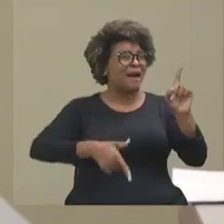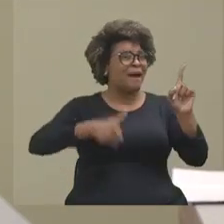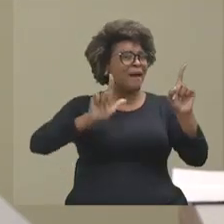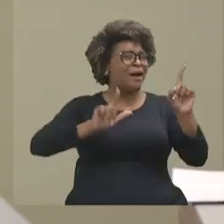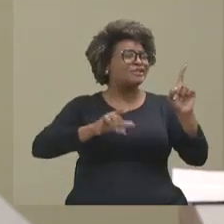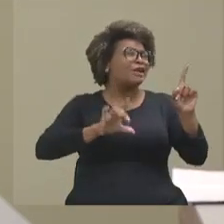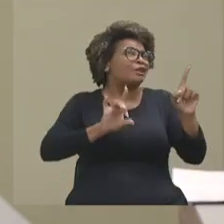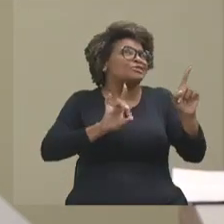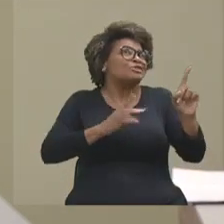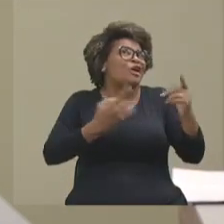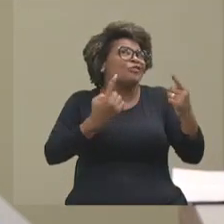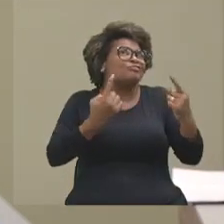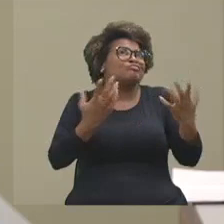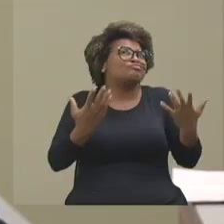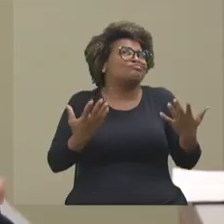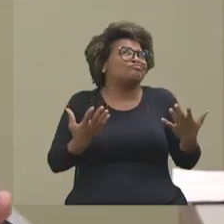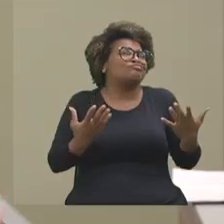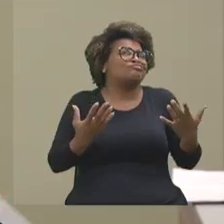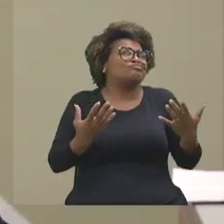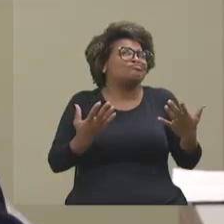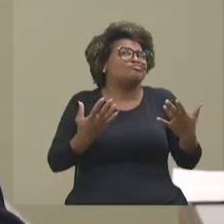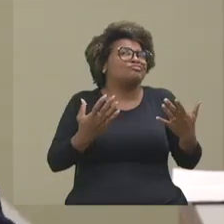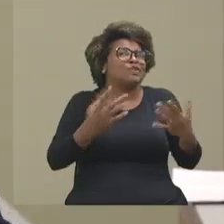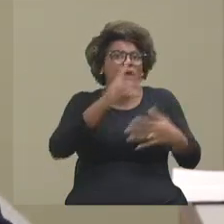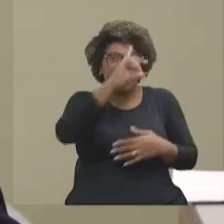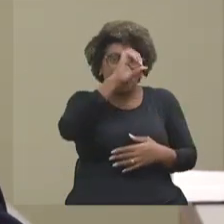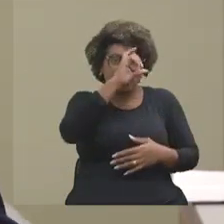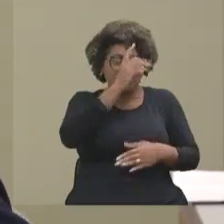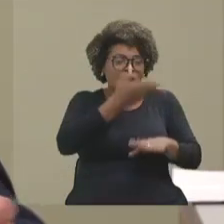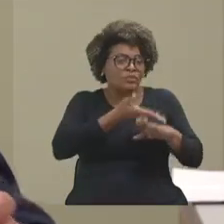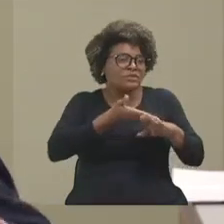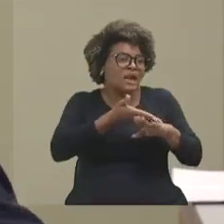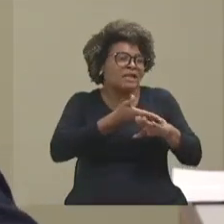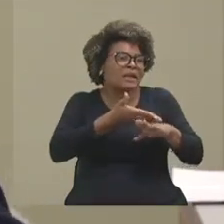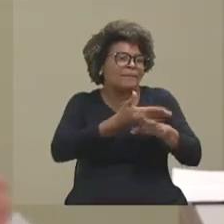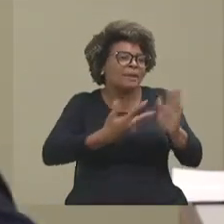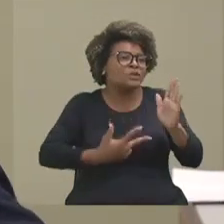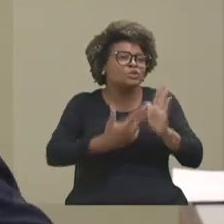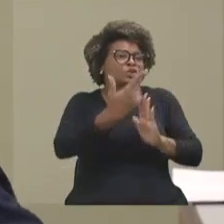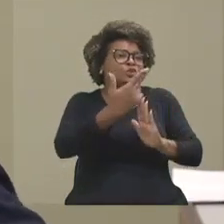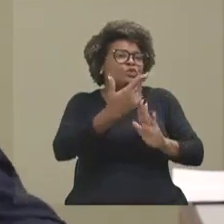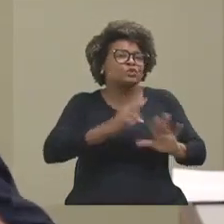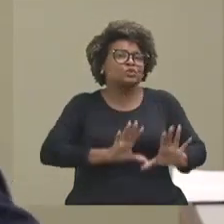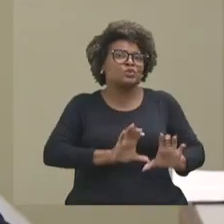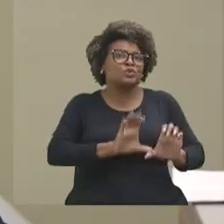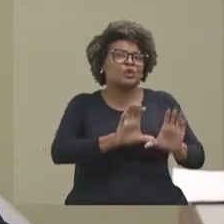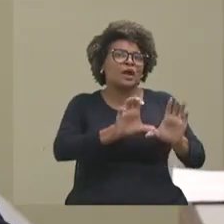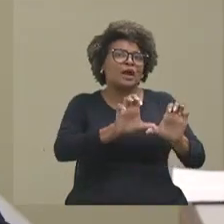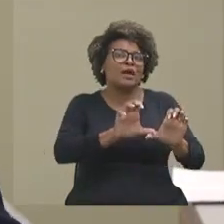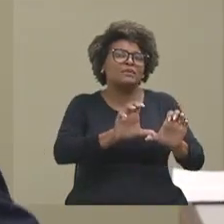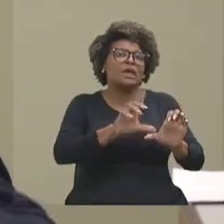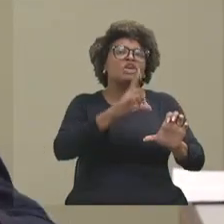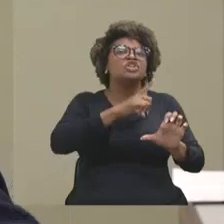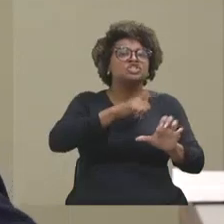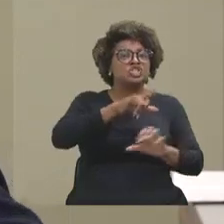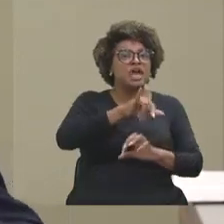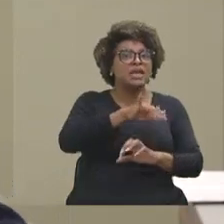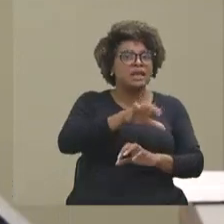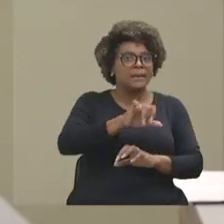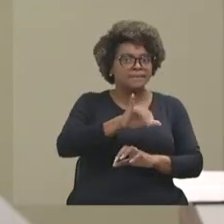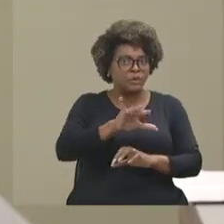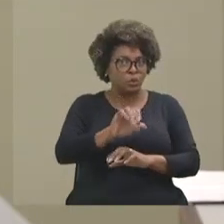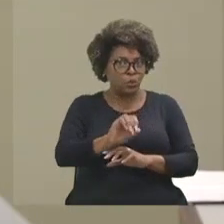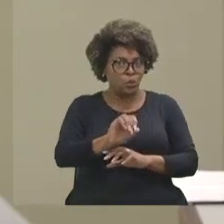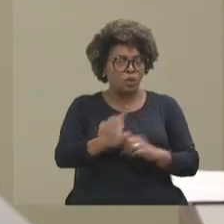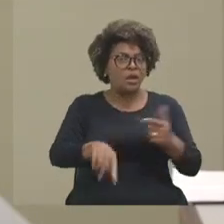casa com tratamento cirúrgico do câncer e algo assim quimioterapia radioterapia mas era